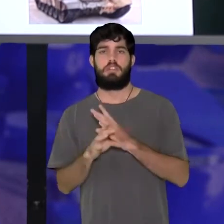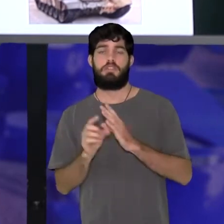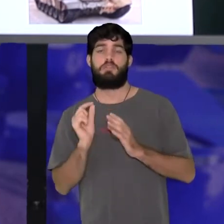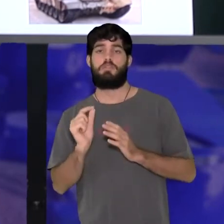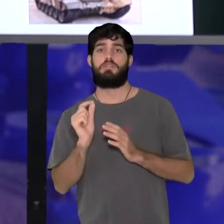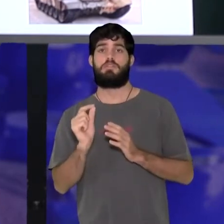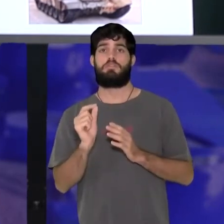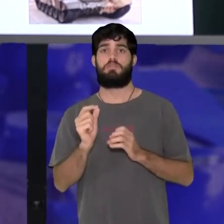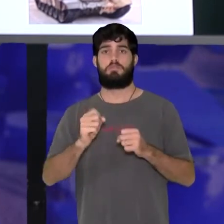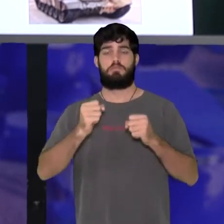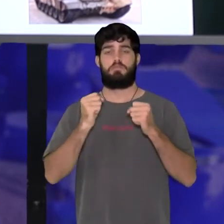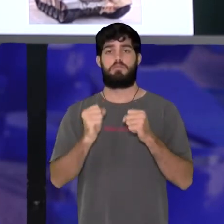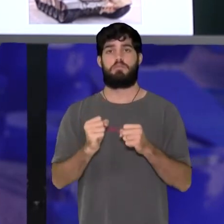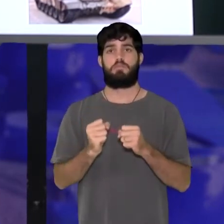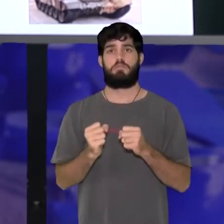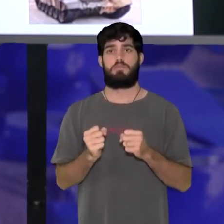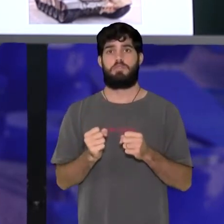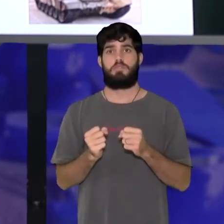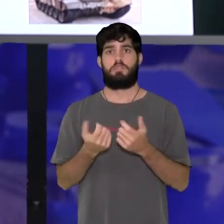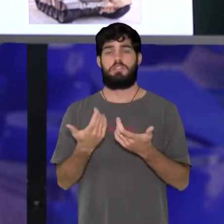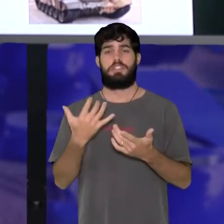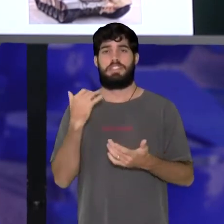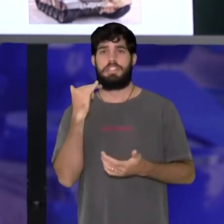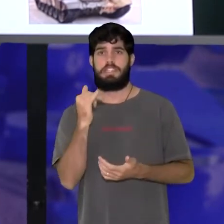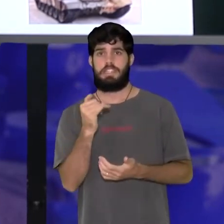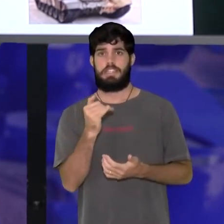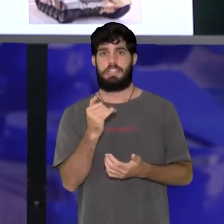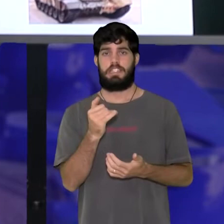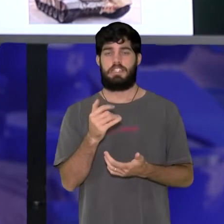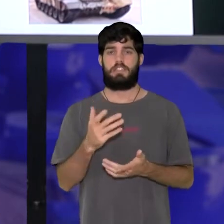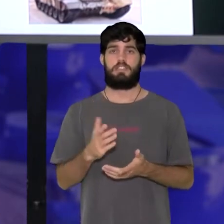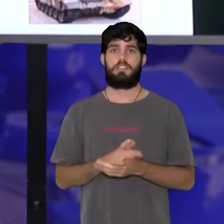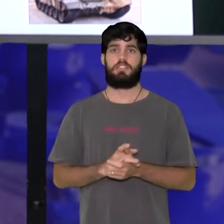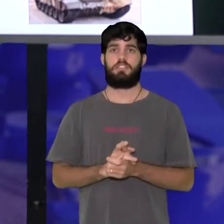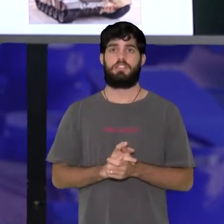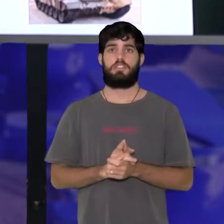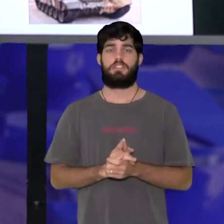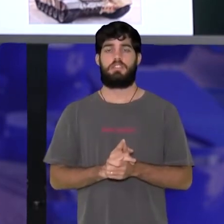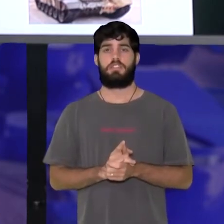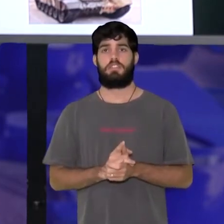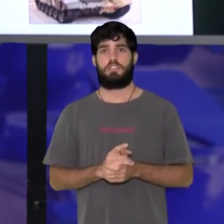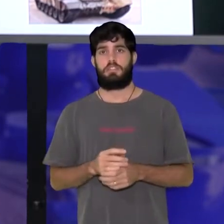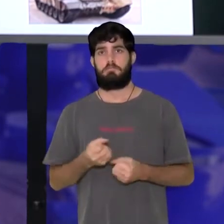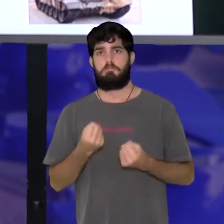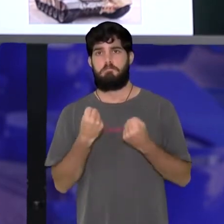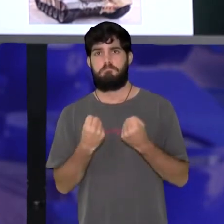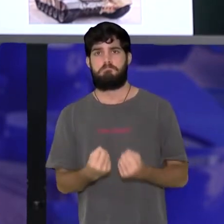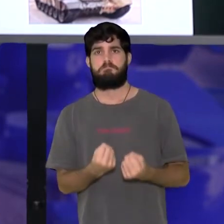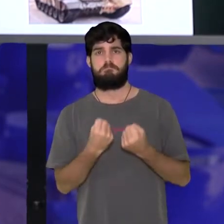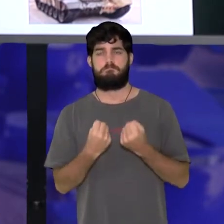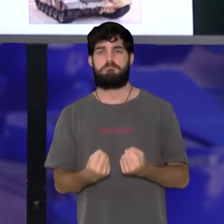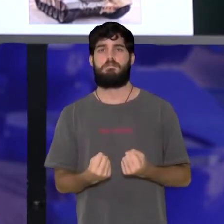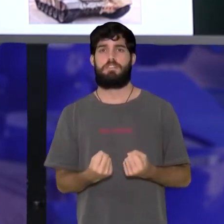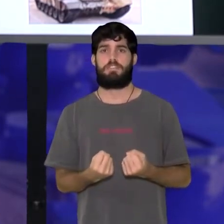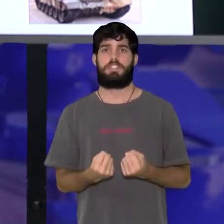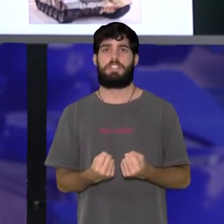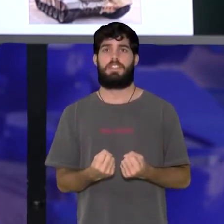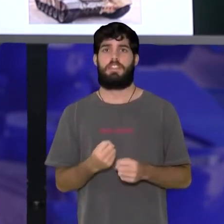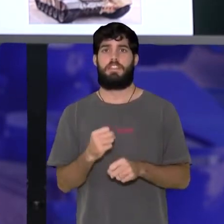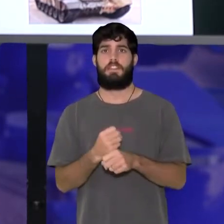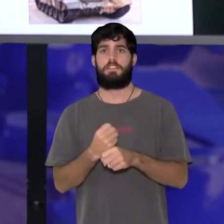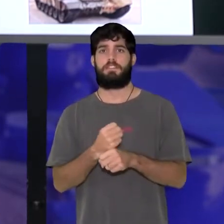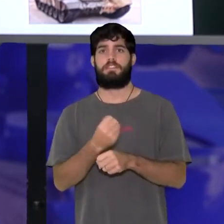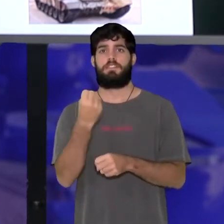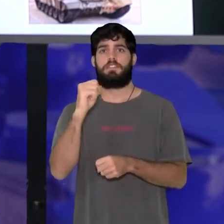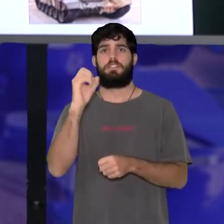um poder bélico, ou seja, um poder armamentista tão pesado que nos anos